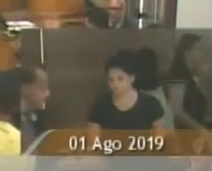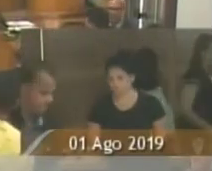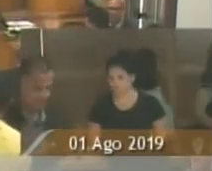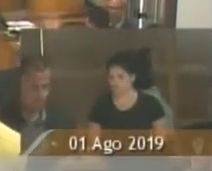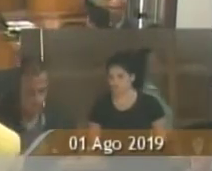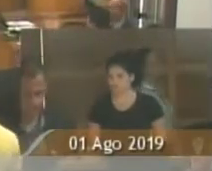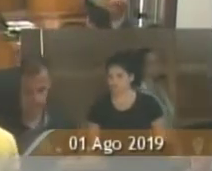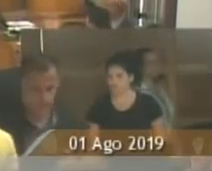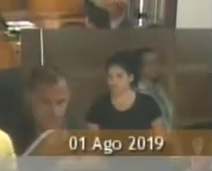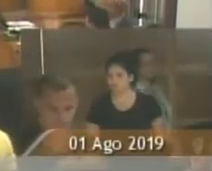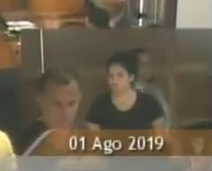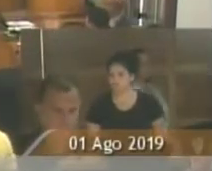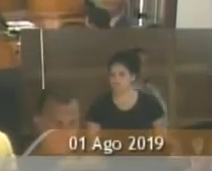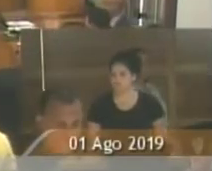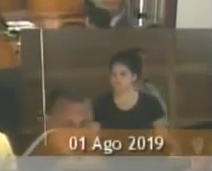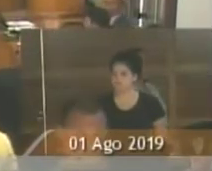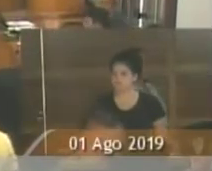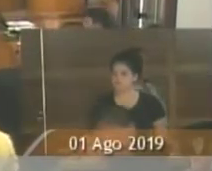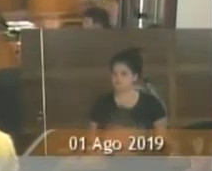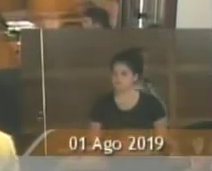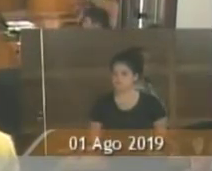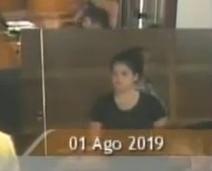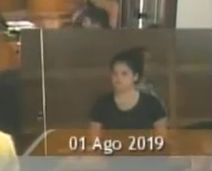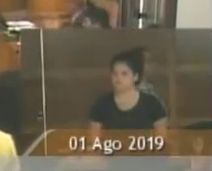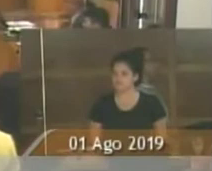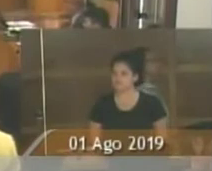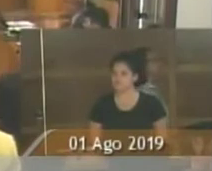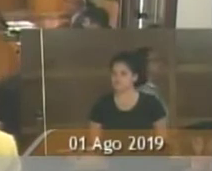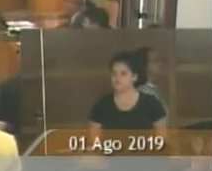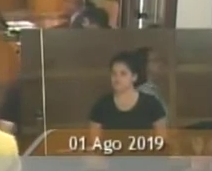Vamos lá, povo do bem, vamos votar.